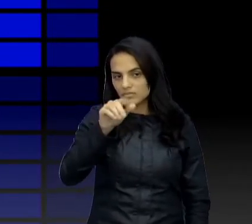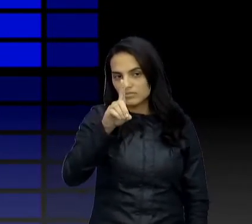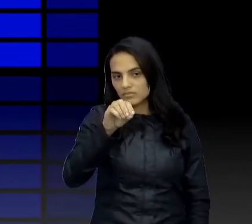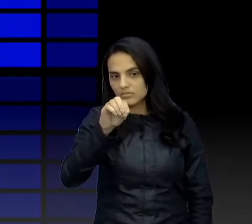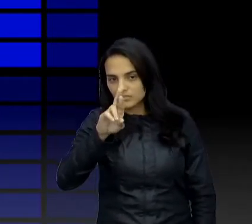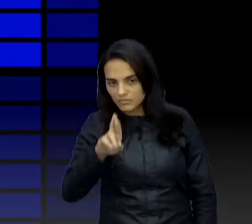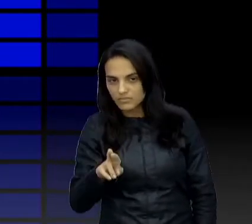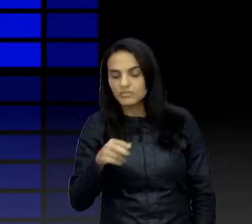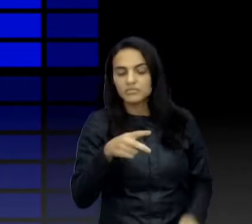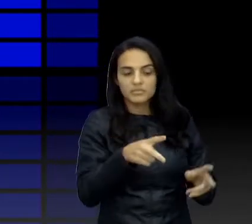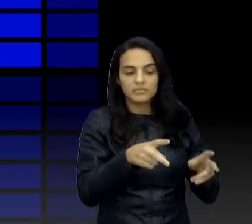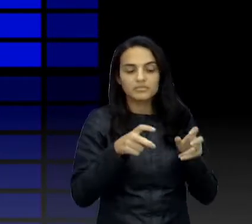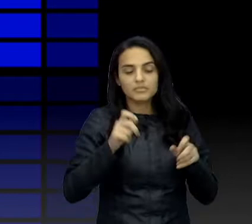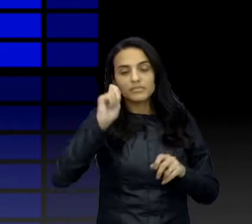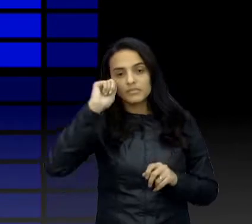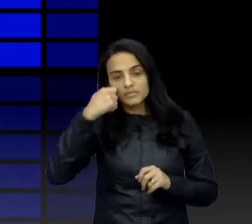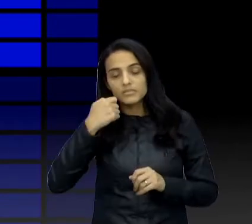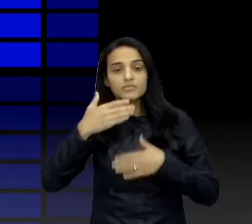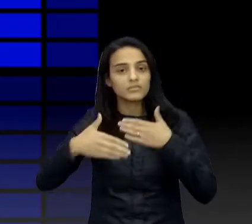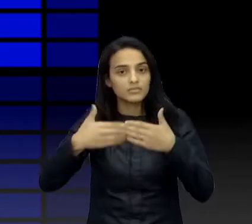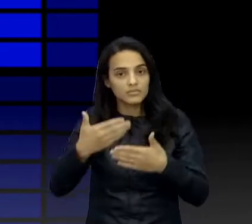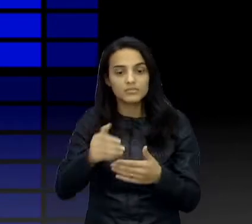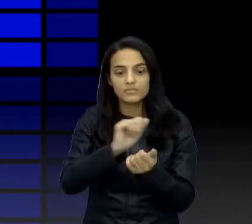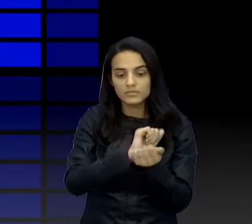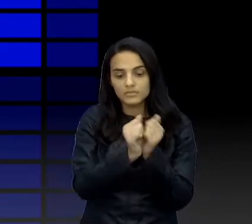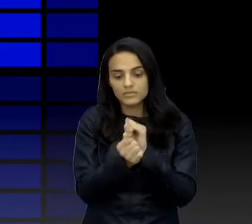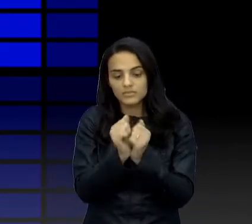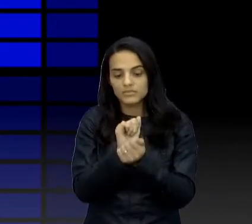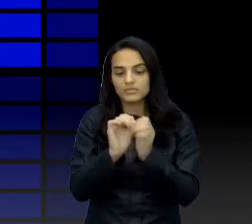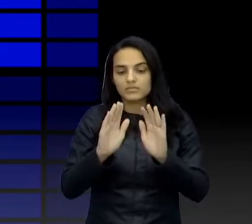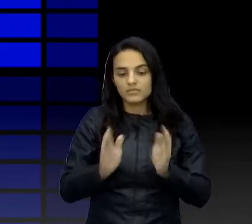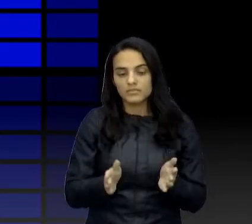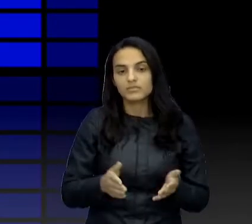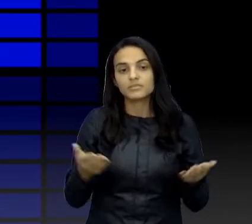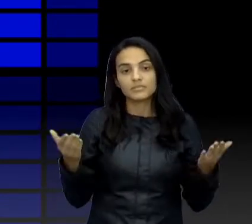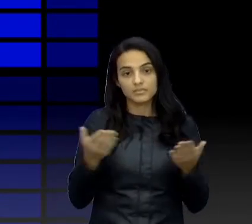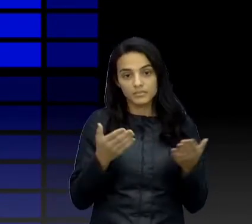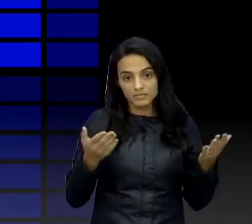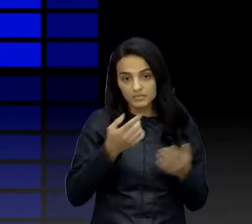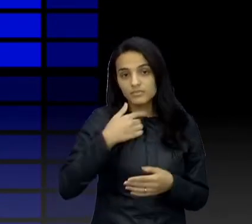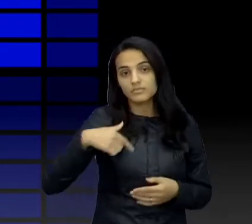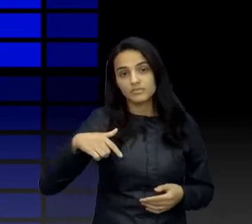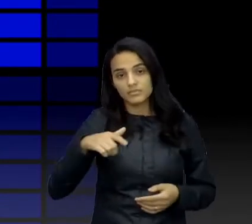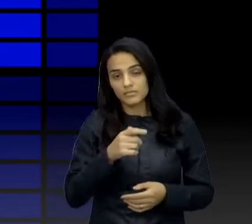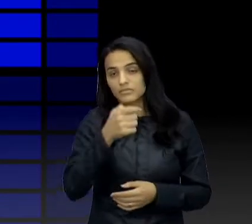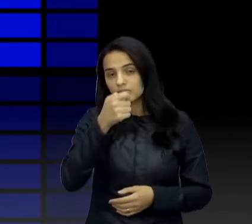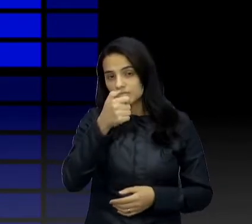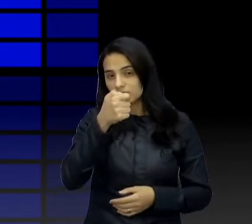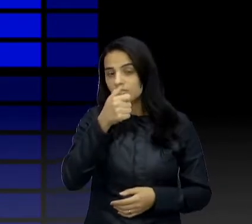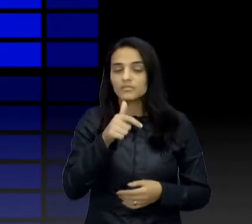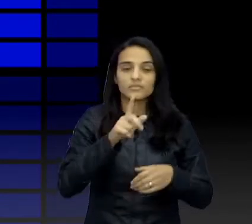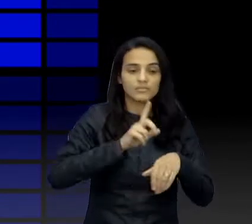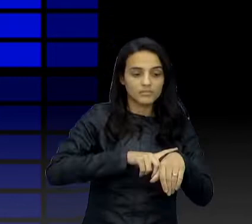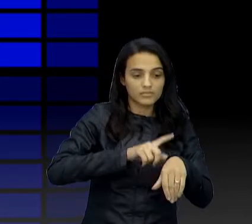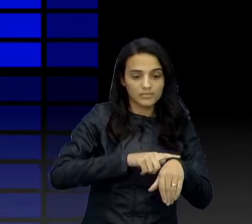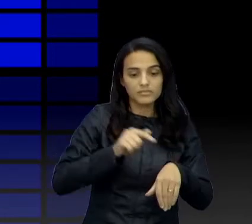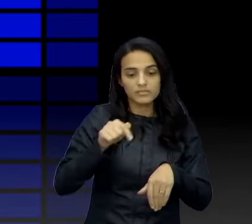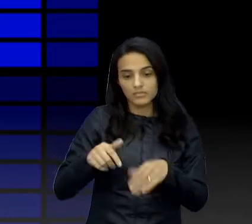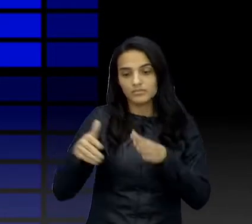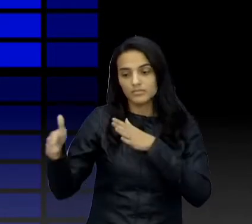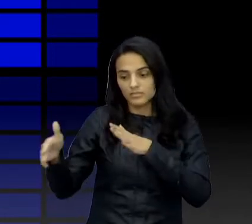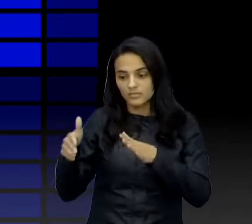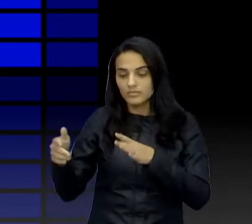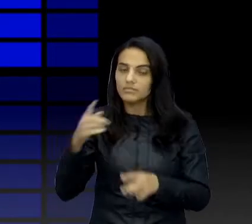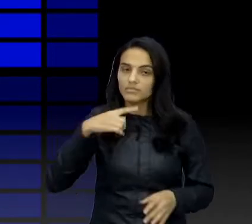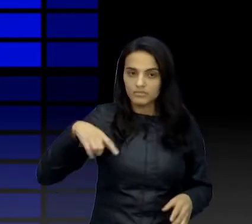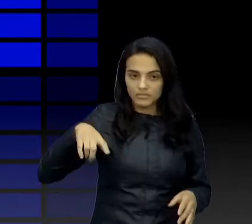depois de escravizado. E aí agora, já que estamos ainda há pouco tempo desse momento, a gente